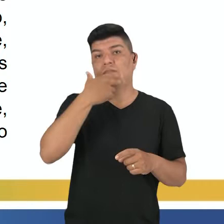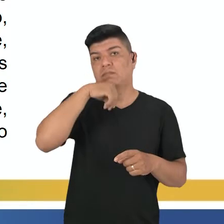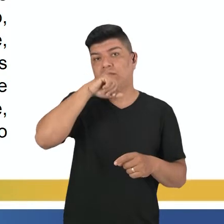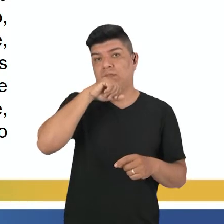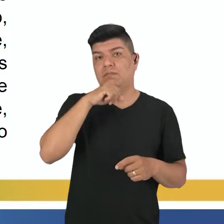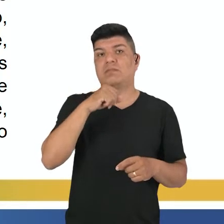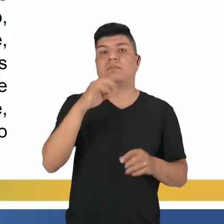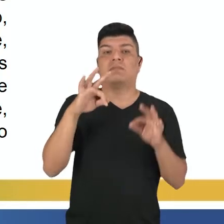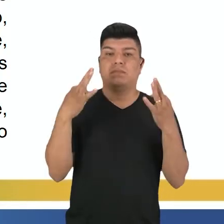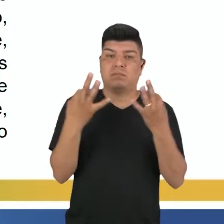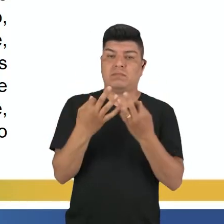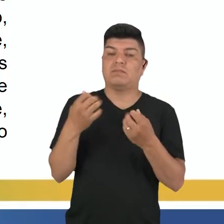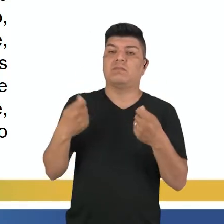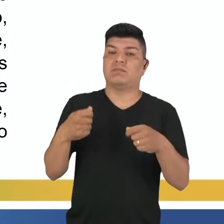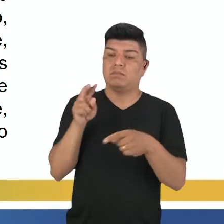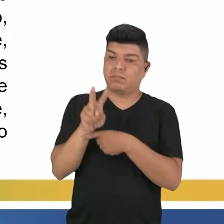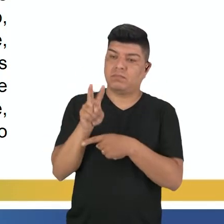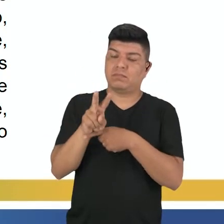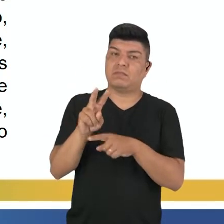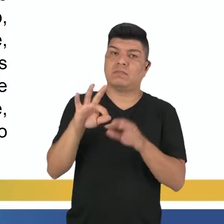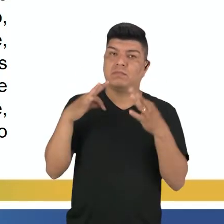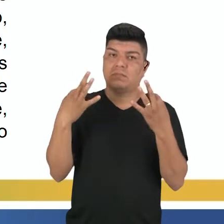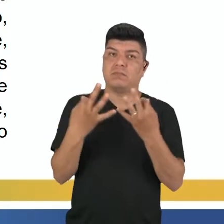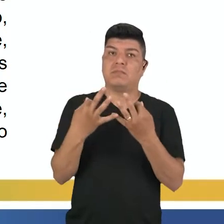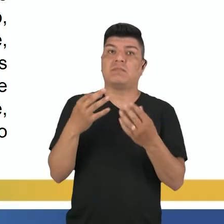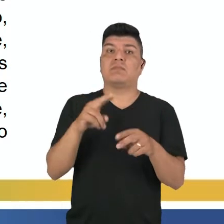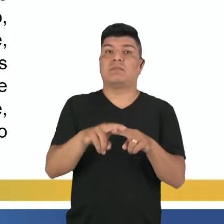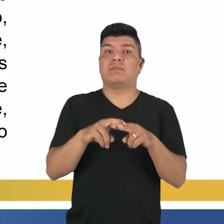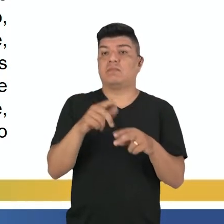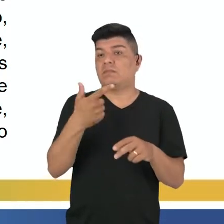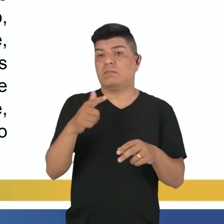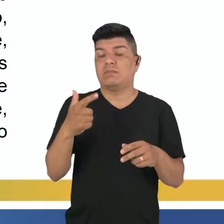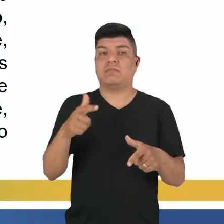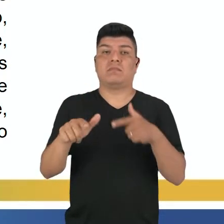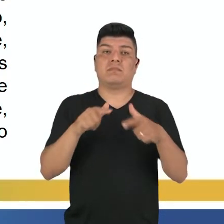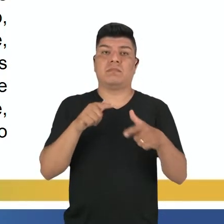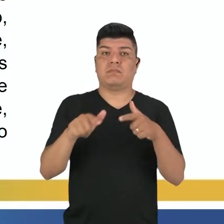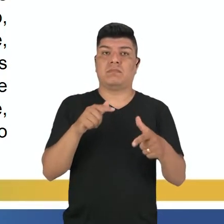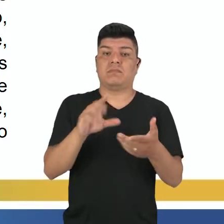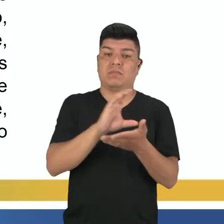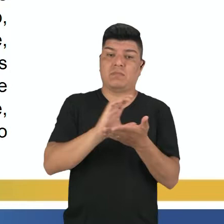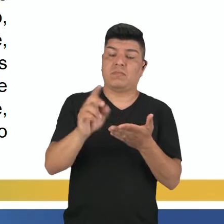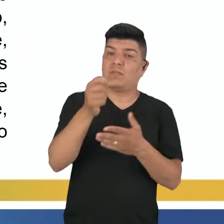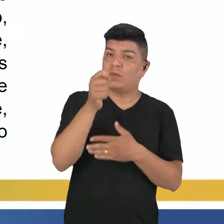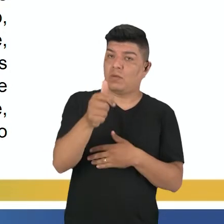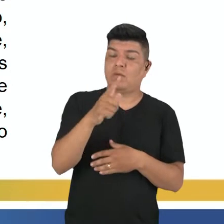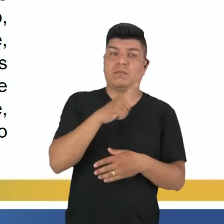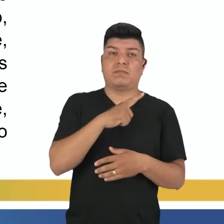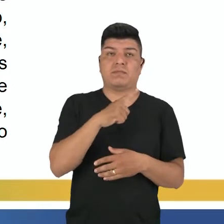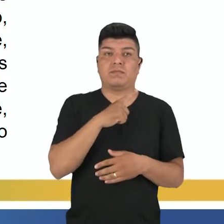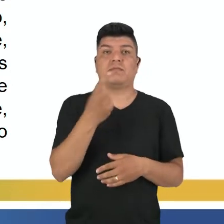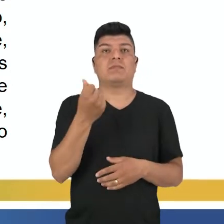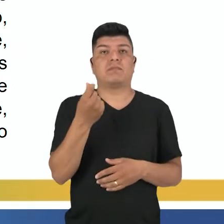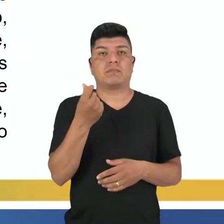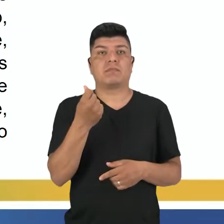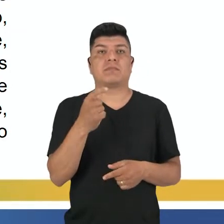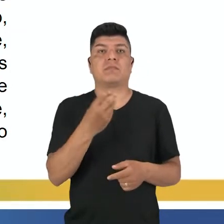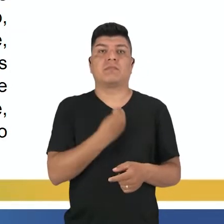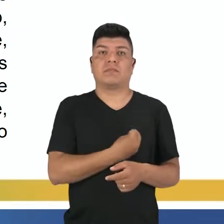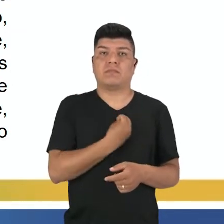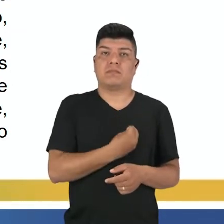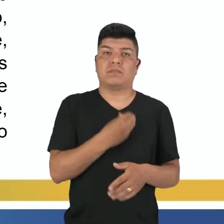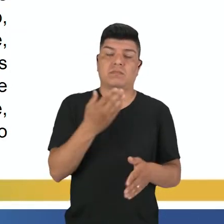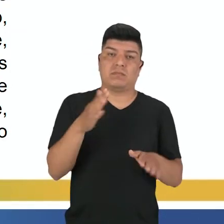precisa sustentar sua família. E sem emprego, existe pouco recurso financeiro para que aquele indivíduo tenha um mínimo de vida